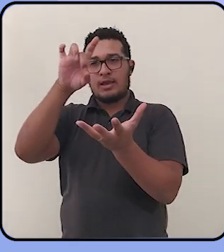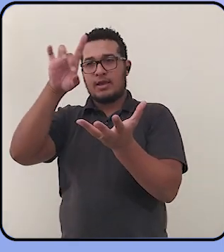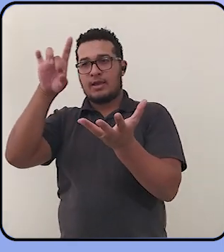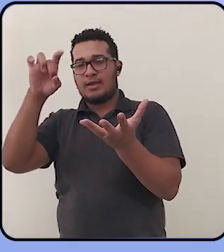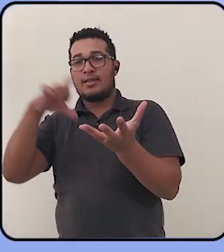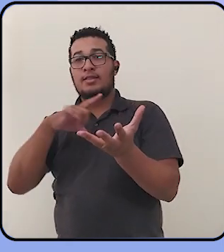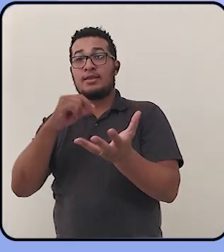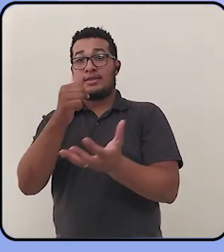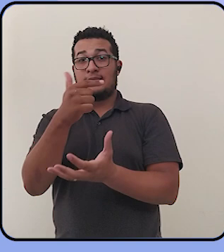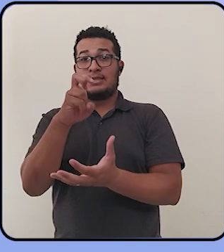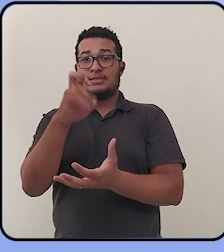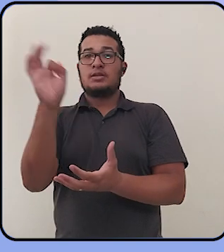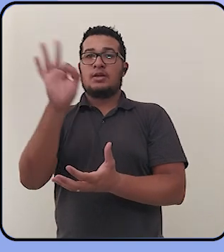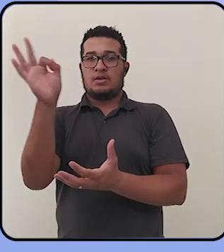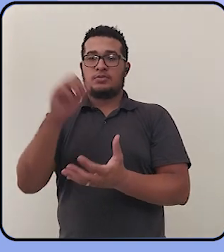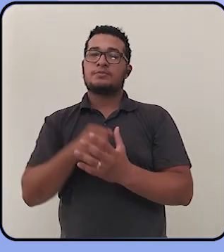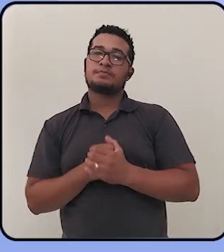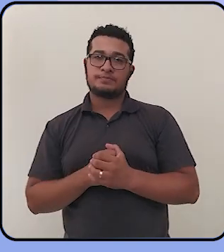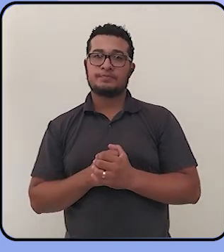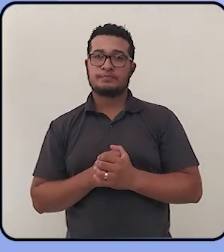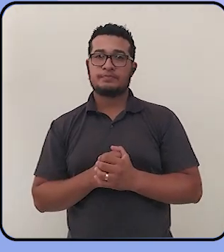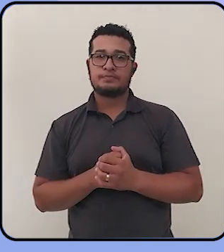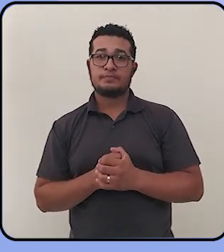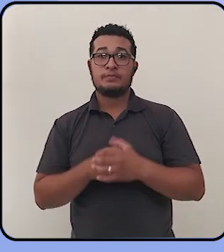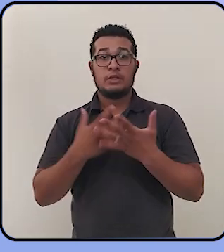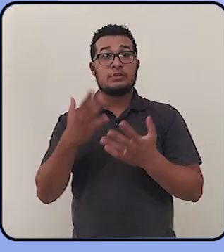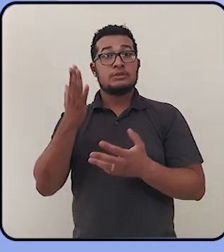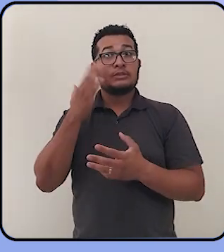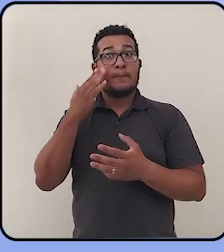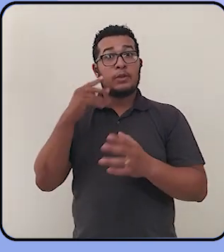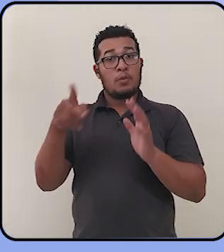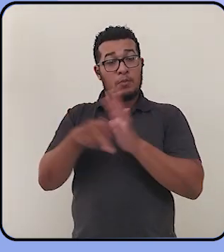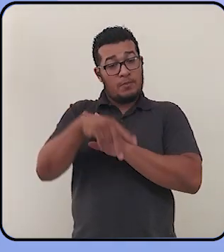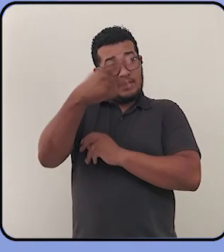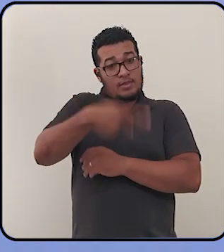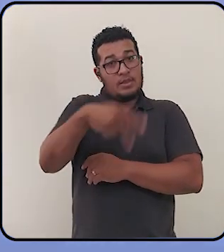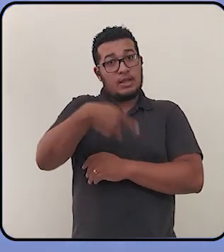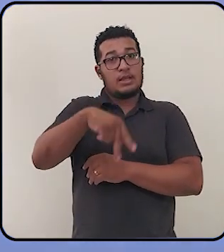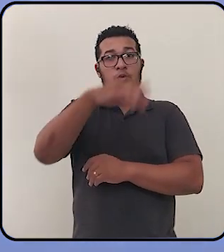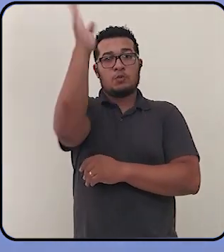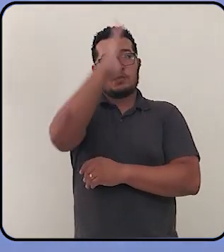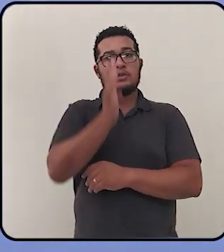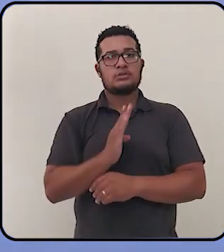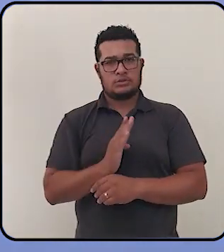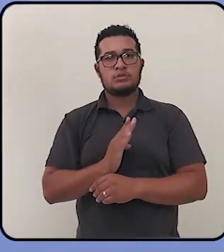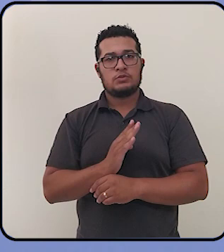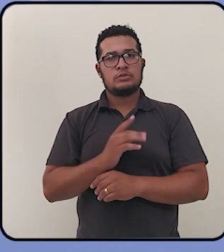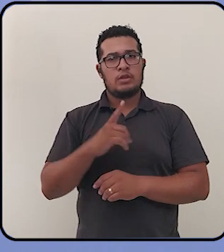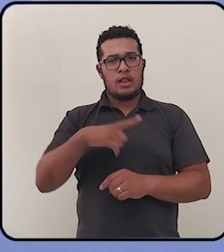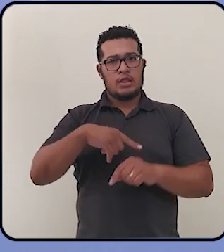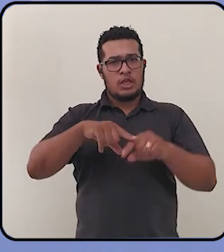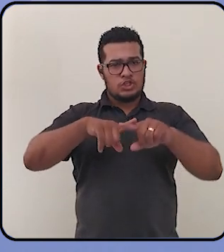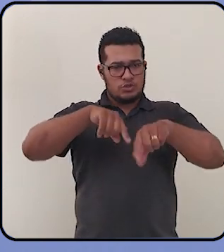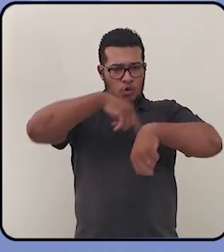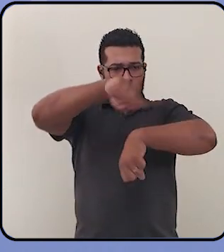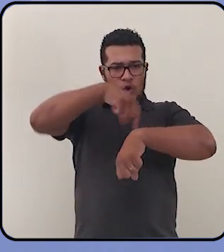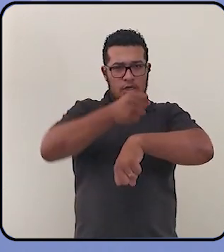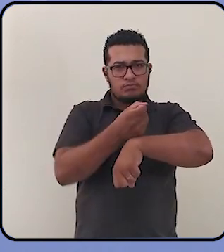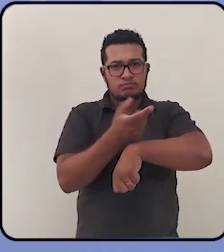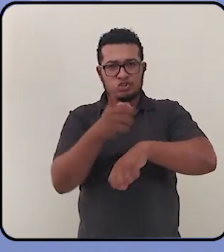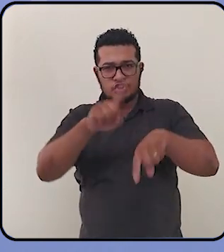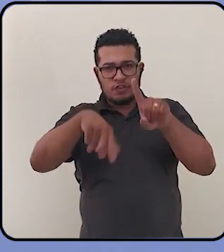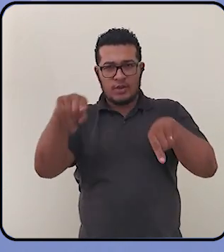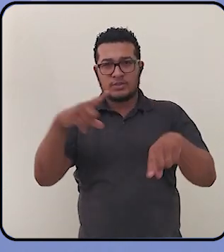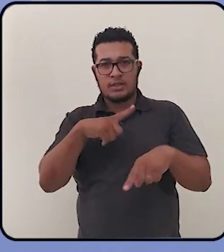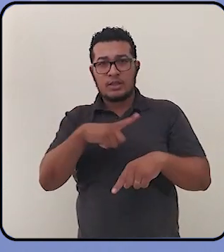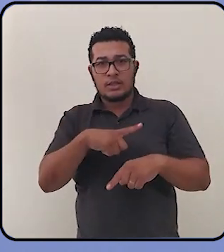que a cada fuso, você tem 15 graus. Gente, partindo para os fusos do